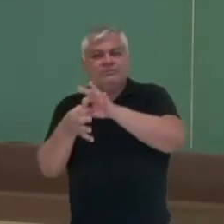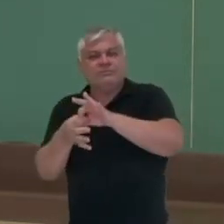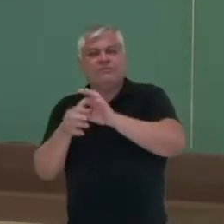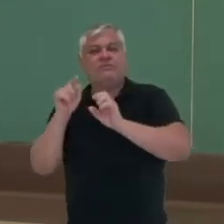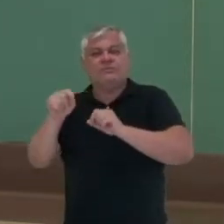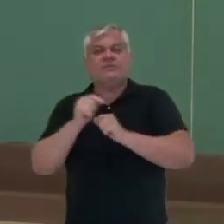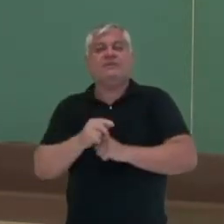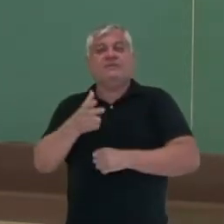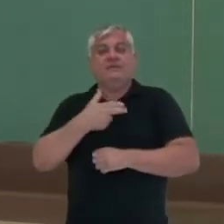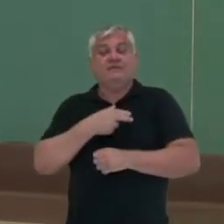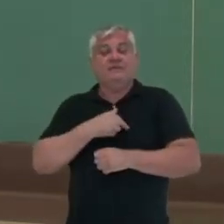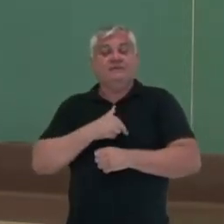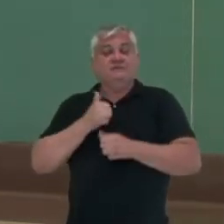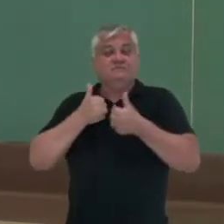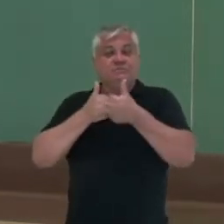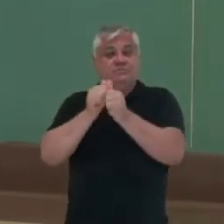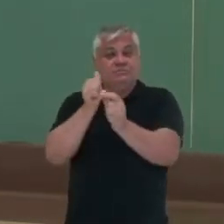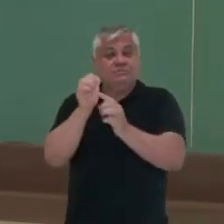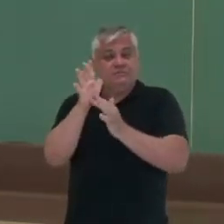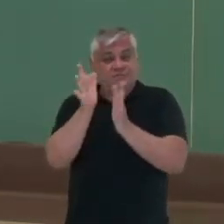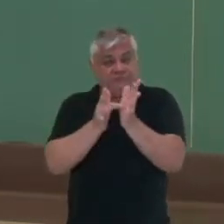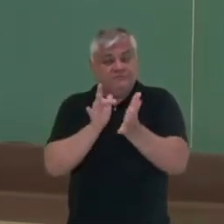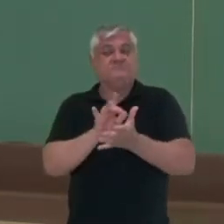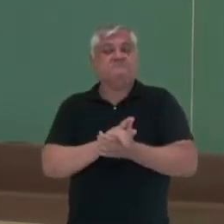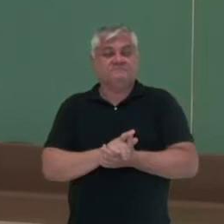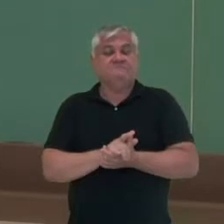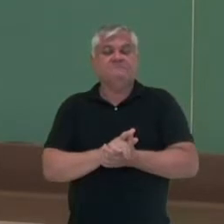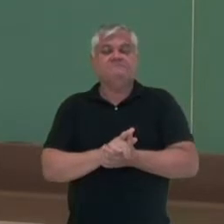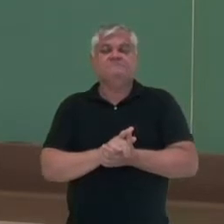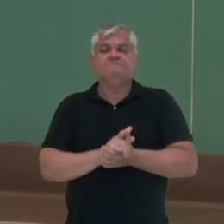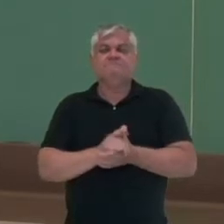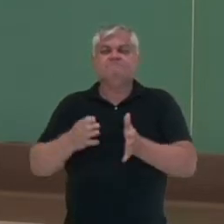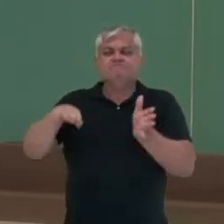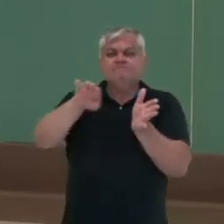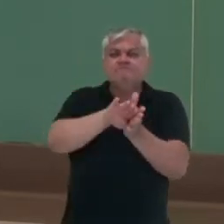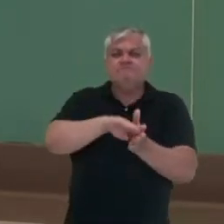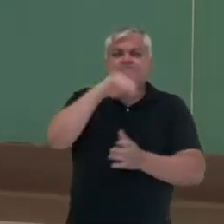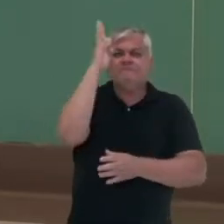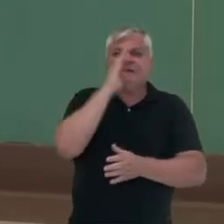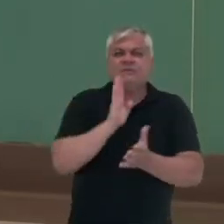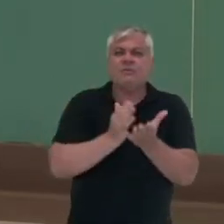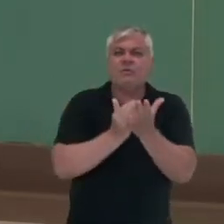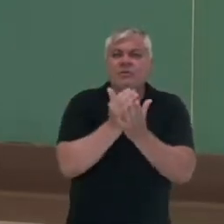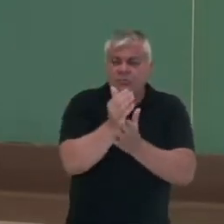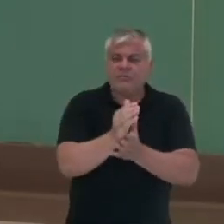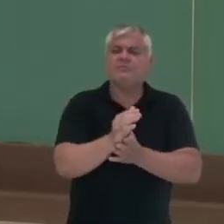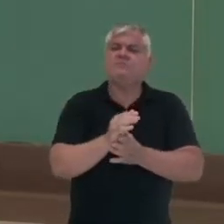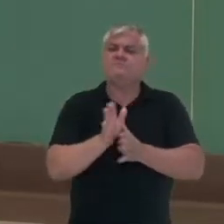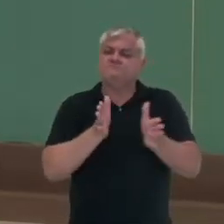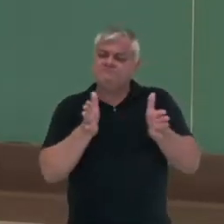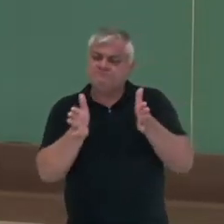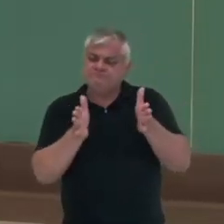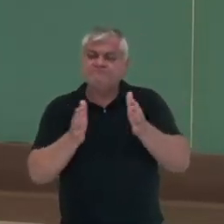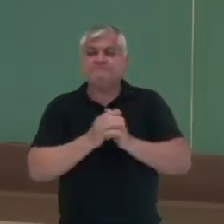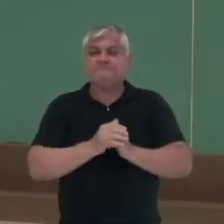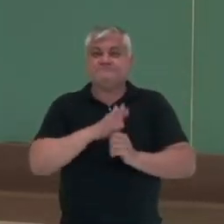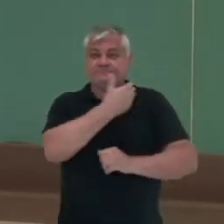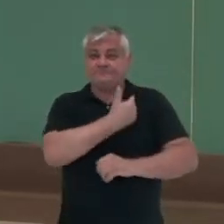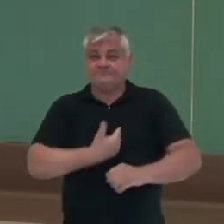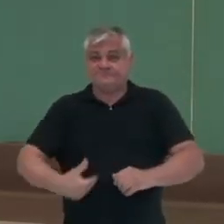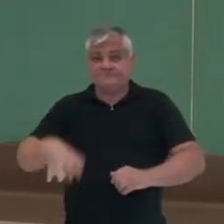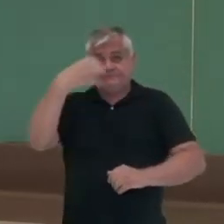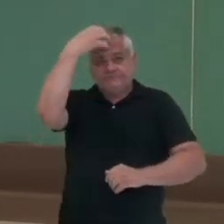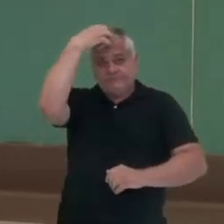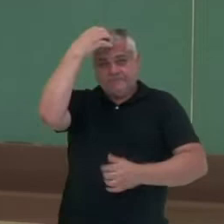o cristianismo. O carnaval chegou ao Brasil durante o período colonial, caracterizado por